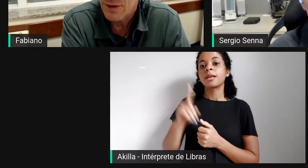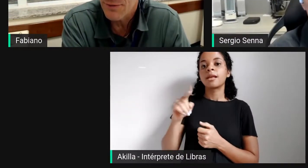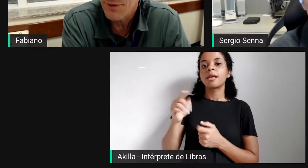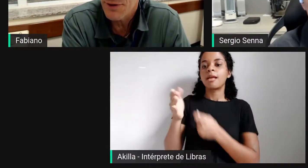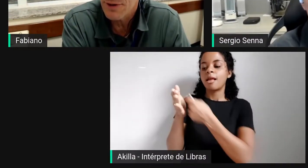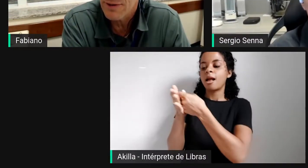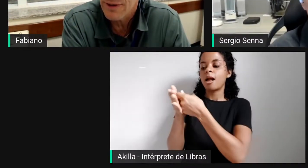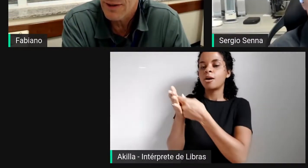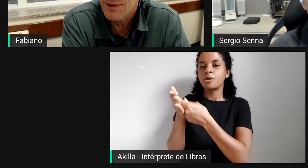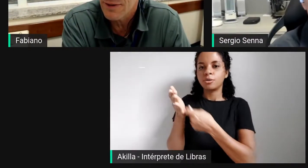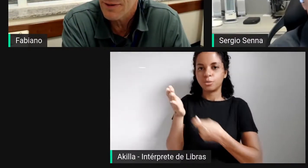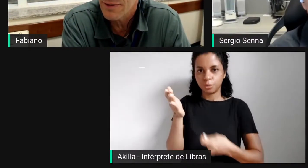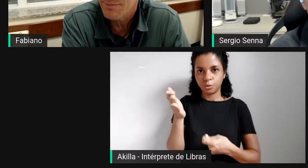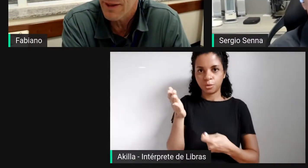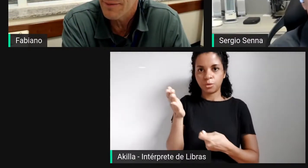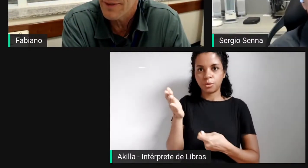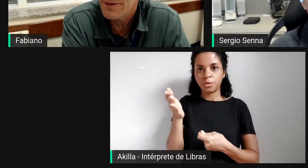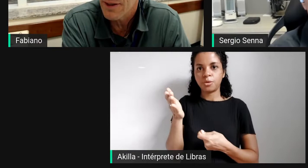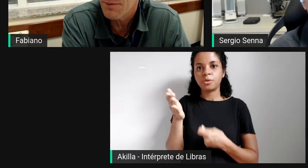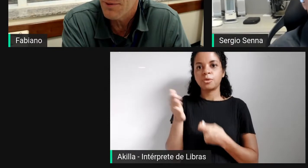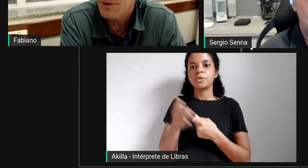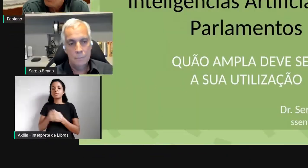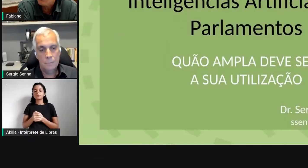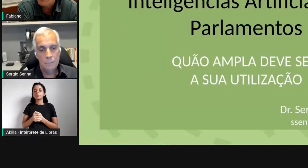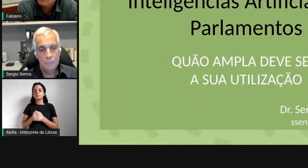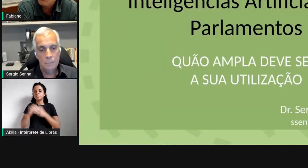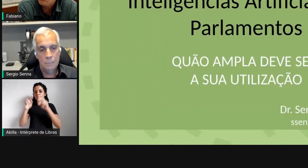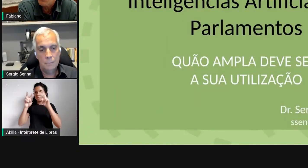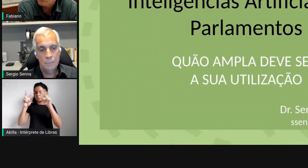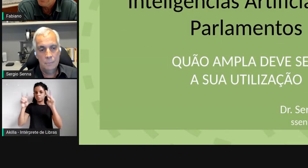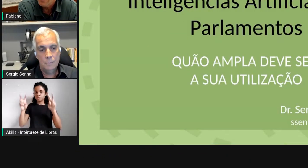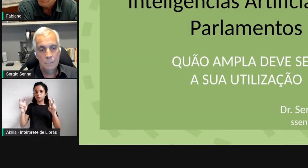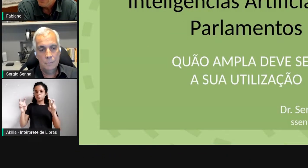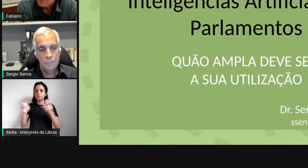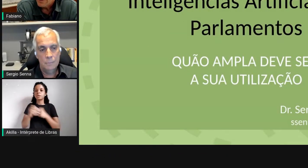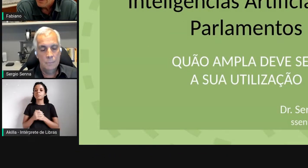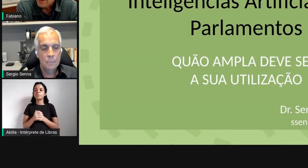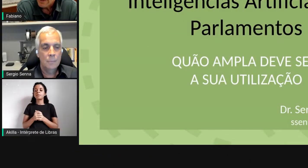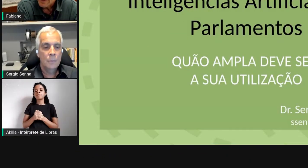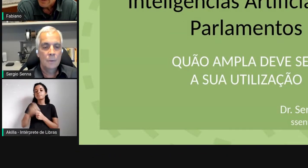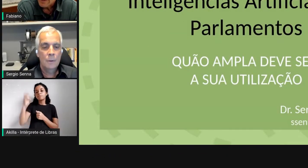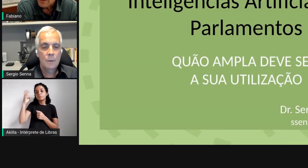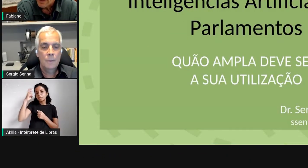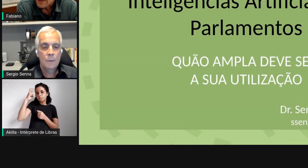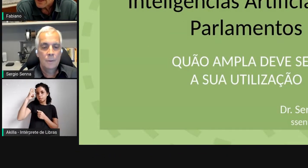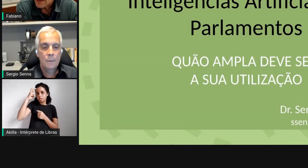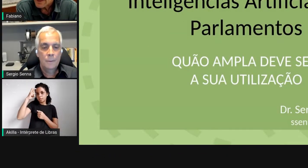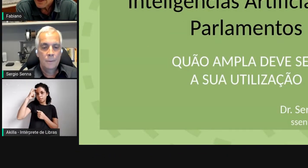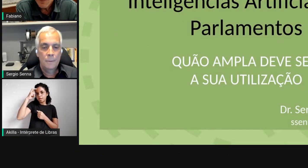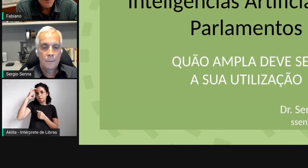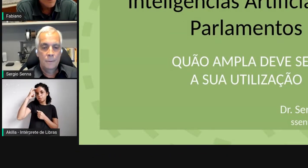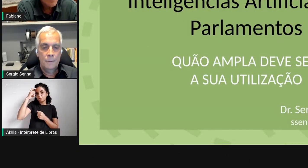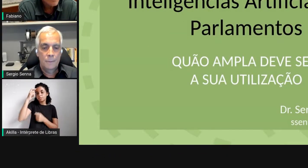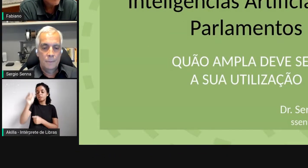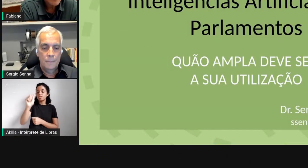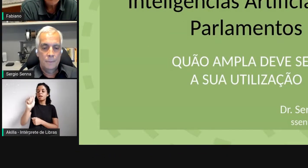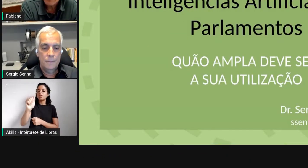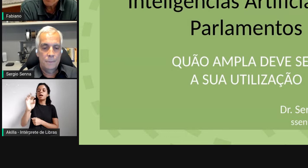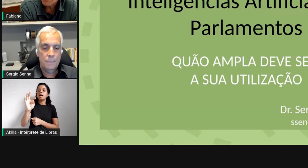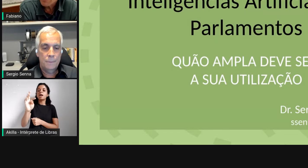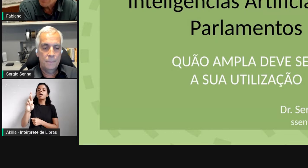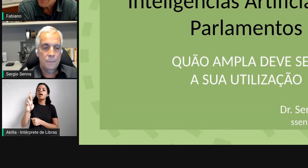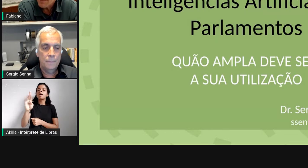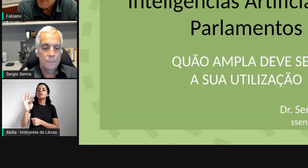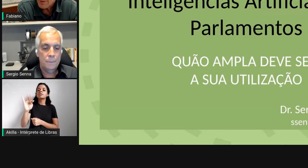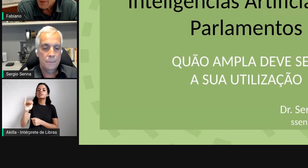artigo Artificial Intelligence in Parliament, How Broad Should Be Its Use, ele que escreveu e ele que também